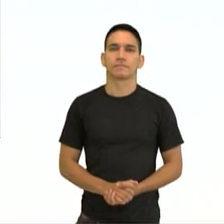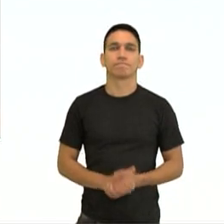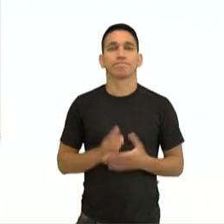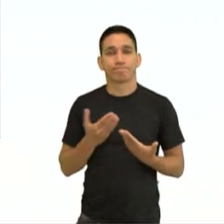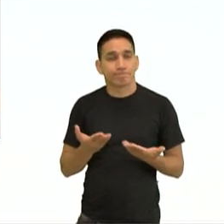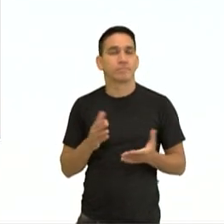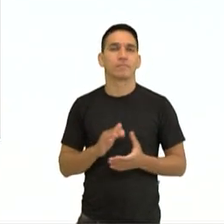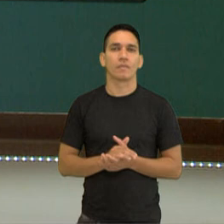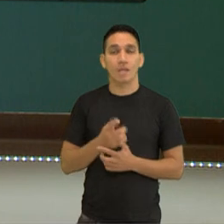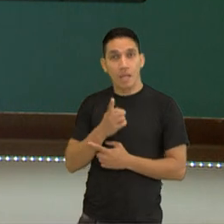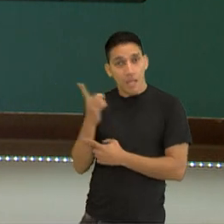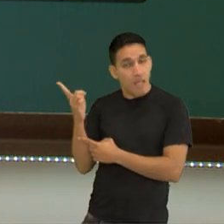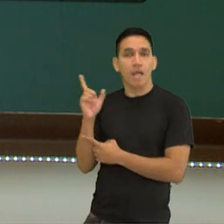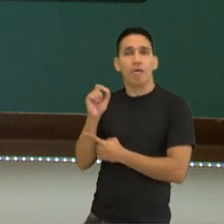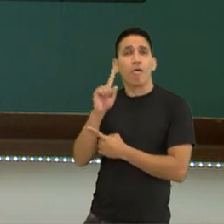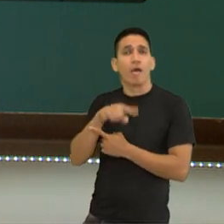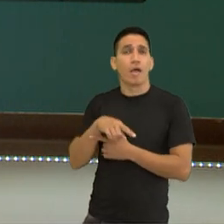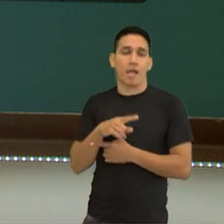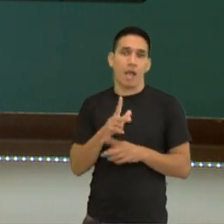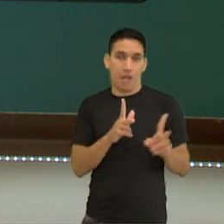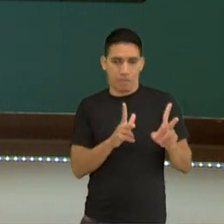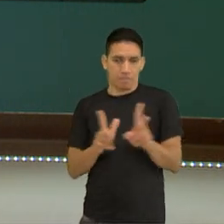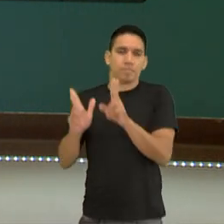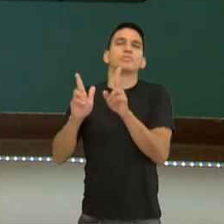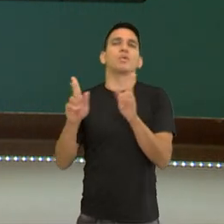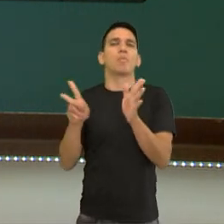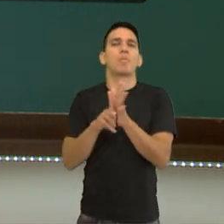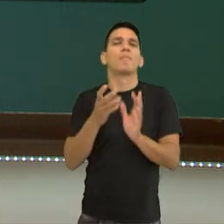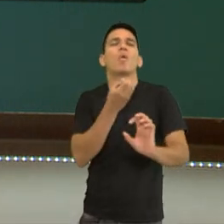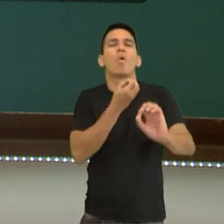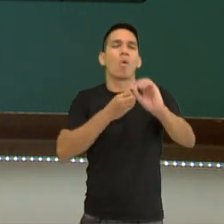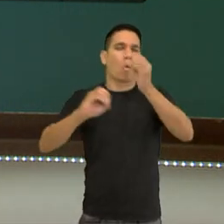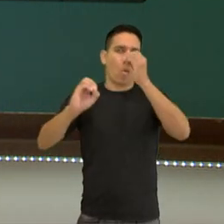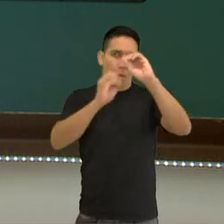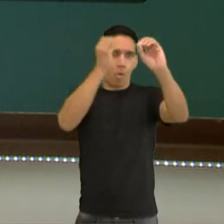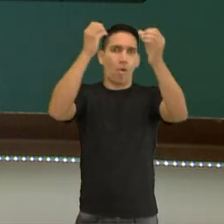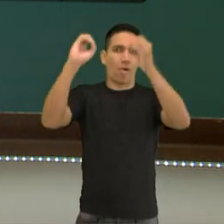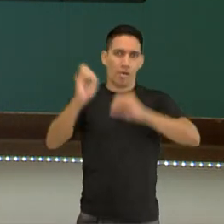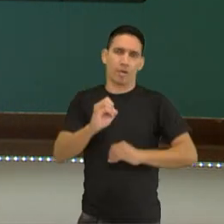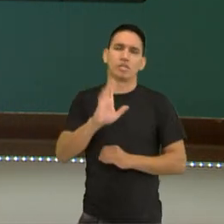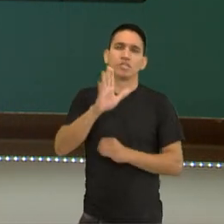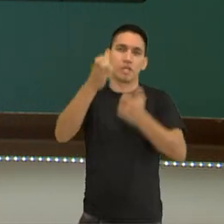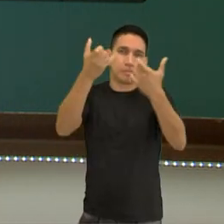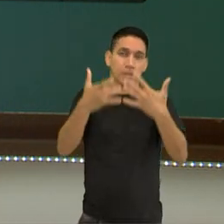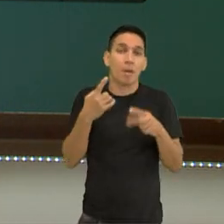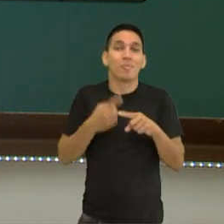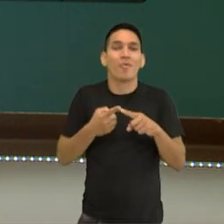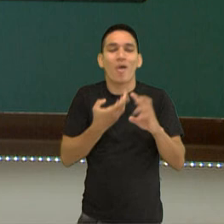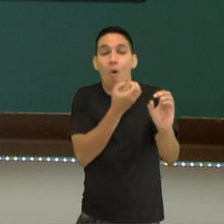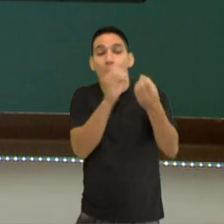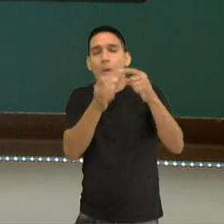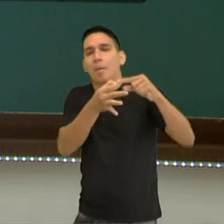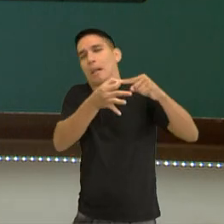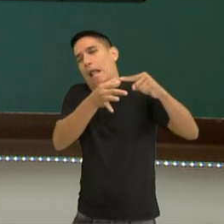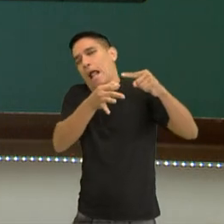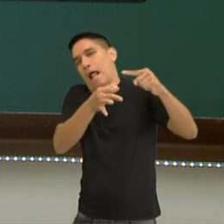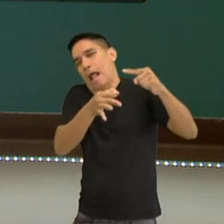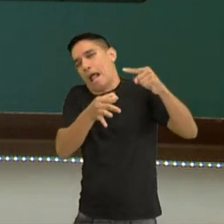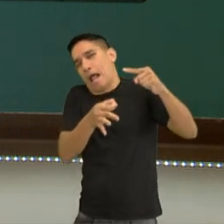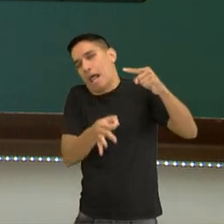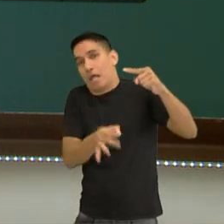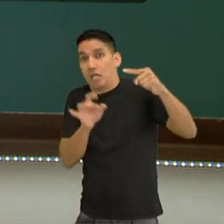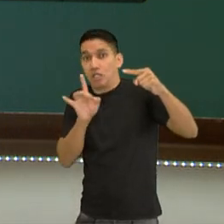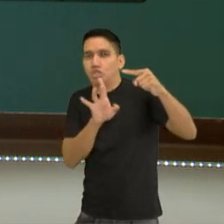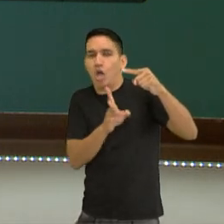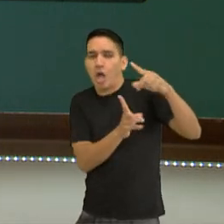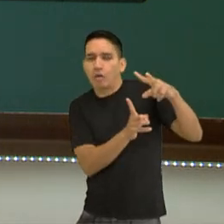Então, pessoal, aqui ele é um trecho cortado, né, de uma ópera, como ultimamente eu falo, a ópera é bem comprida, esse é só o exemplo